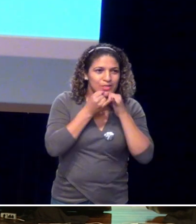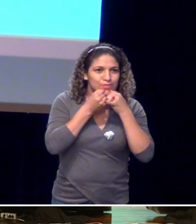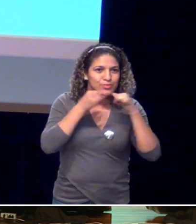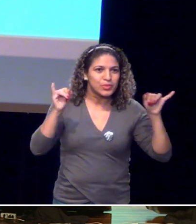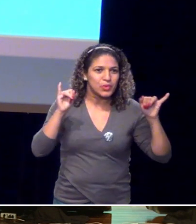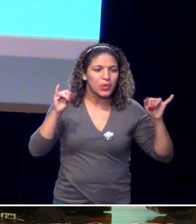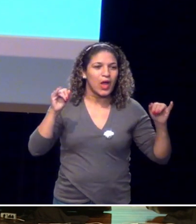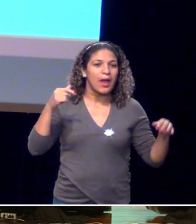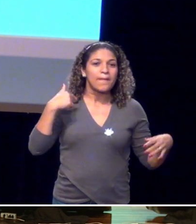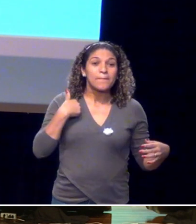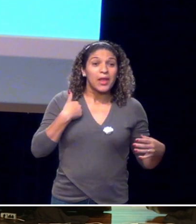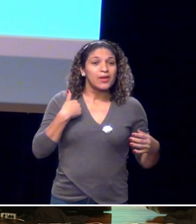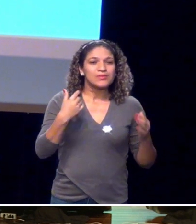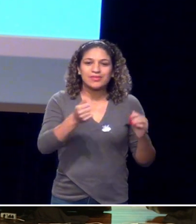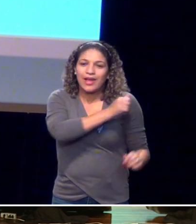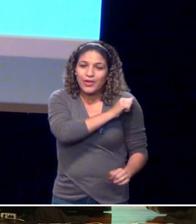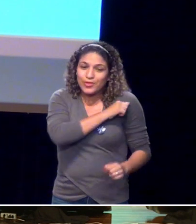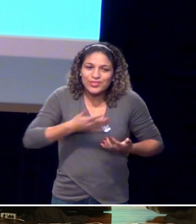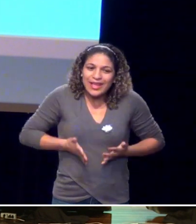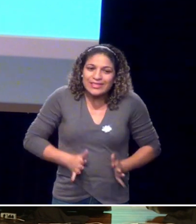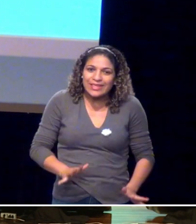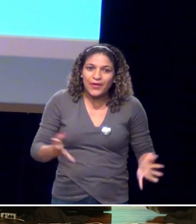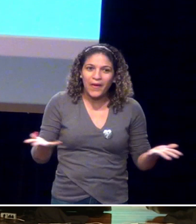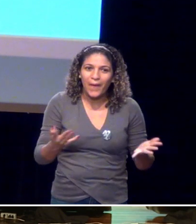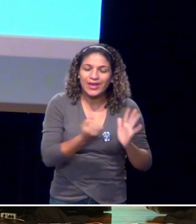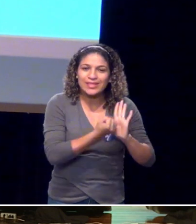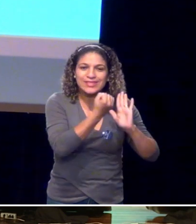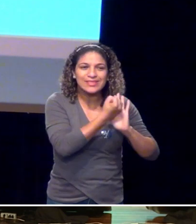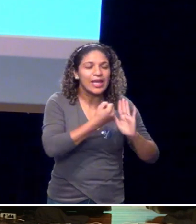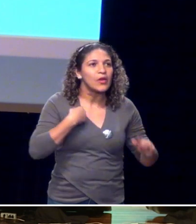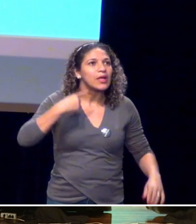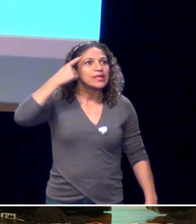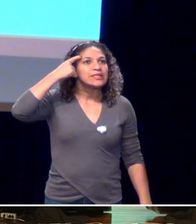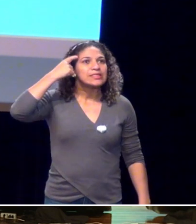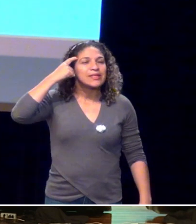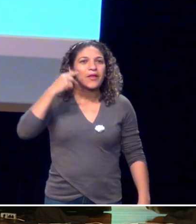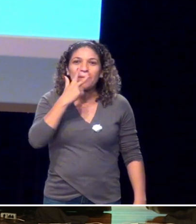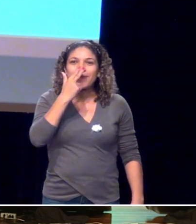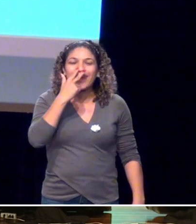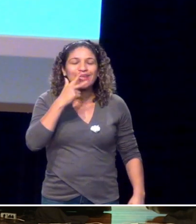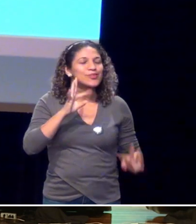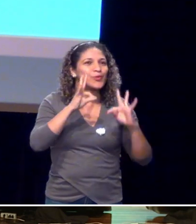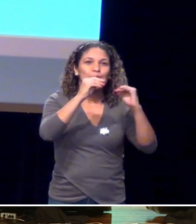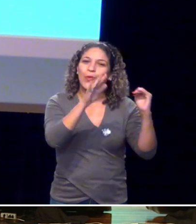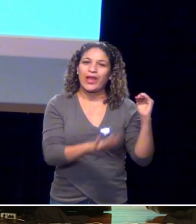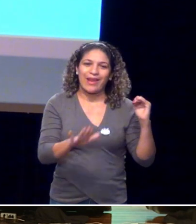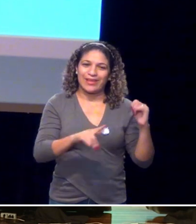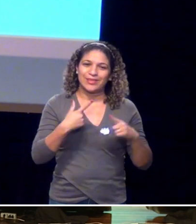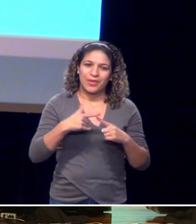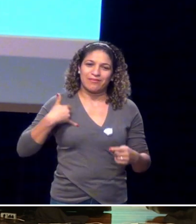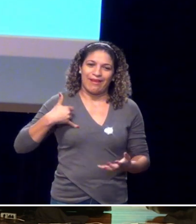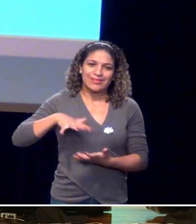quando eu descobri que os meus alunos nasceram nesse século. Era algo que eu nunca tinha parado para pensar. Então, é tudo criança para mim.